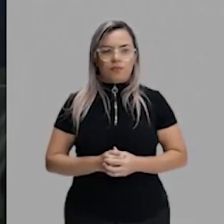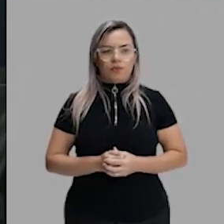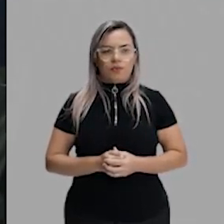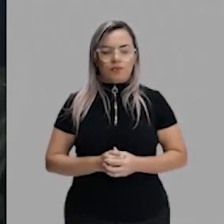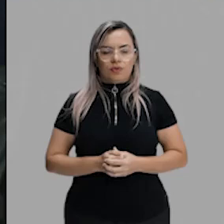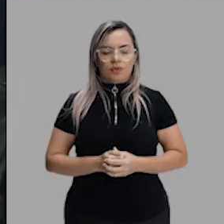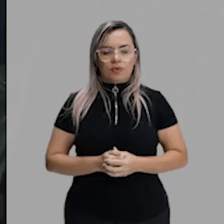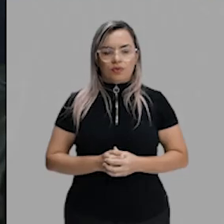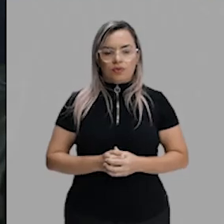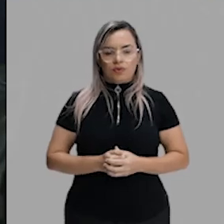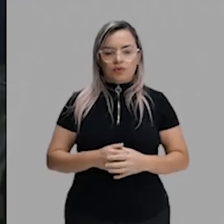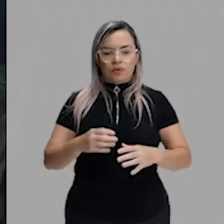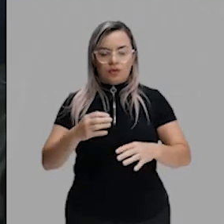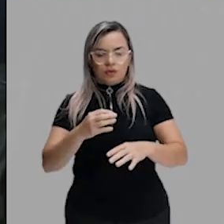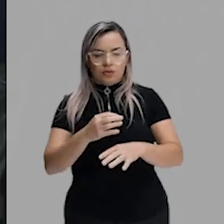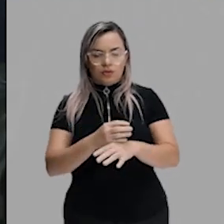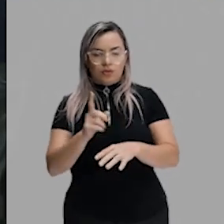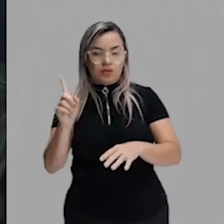ôhmico,